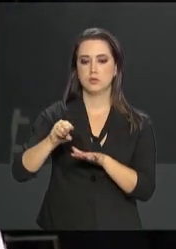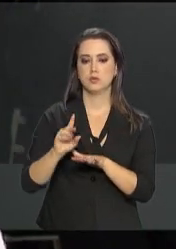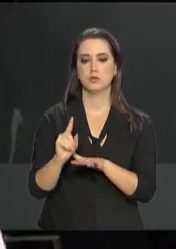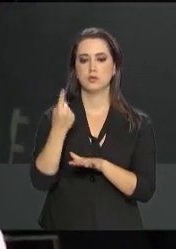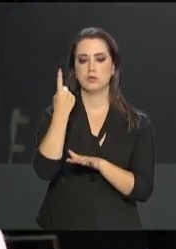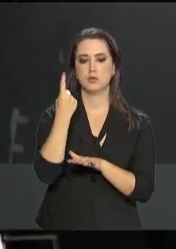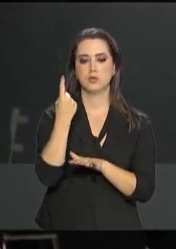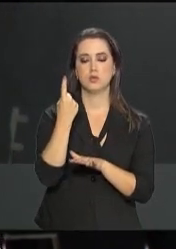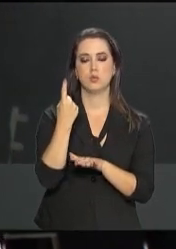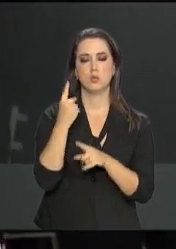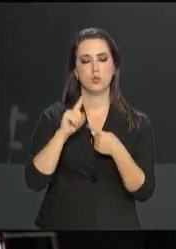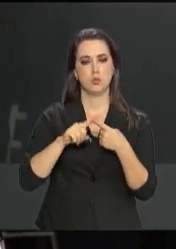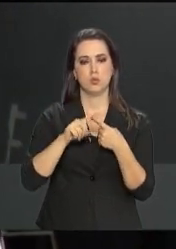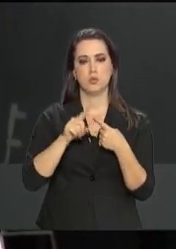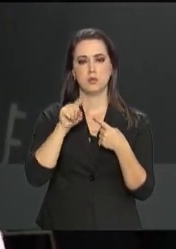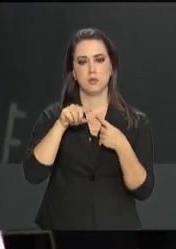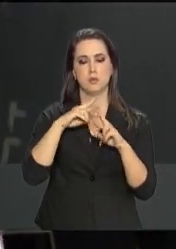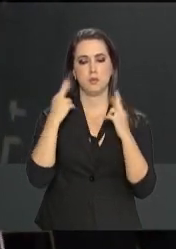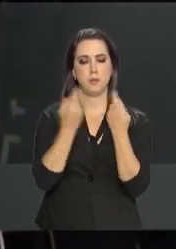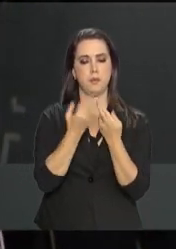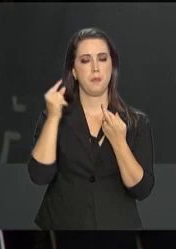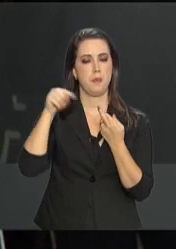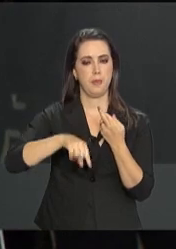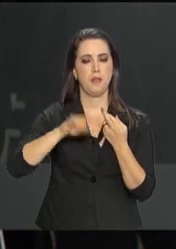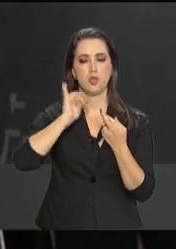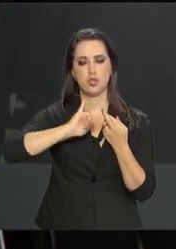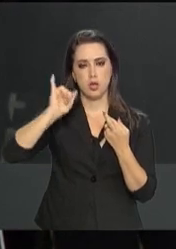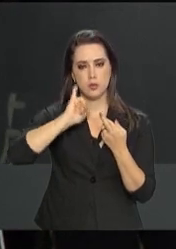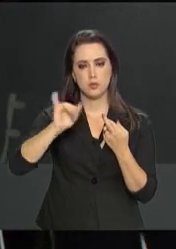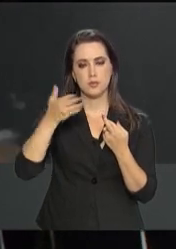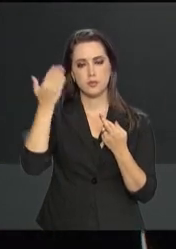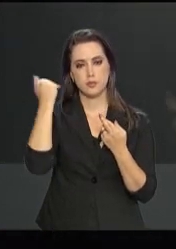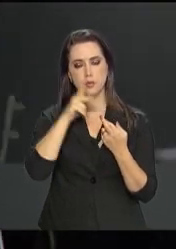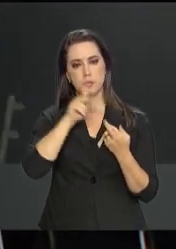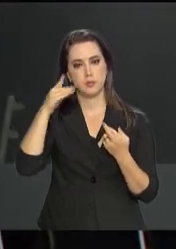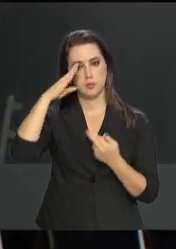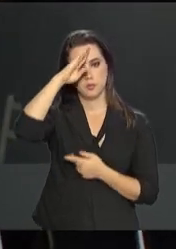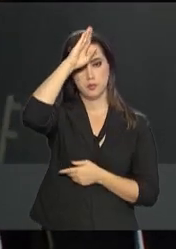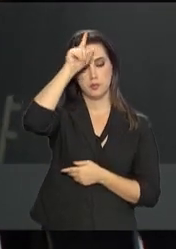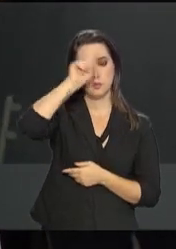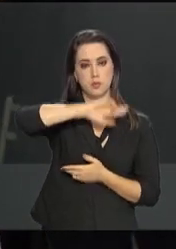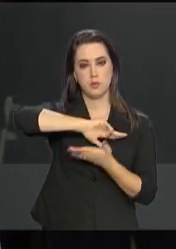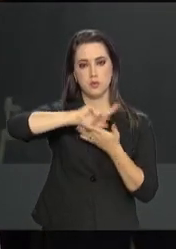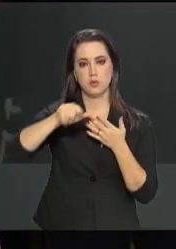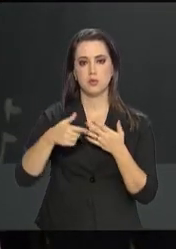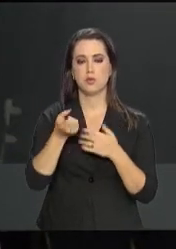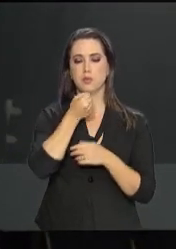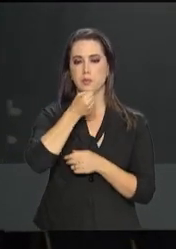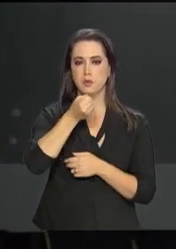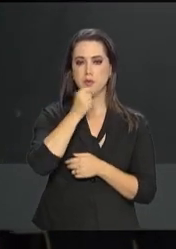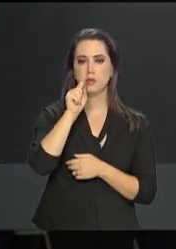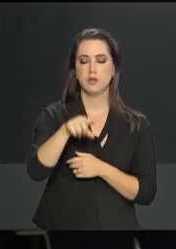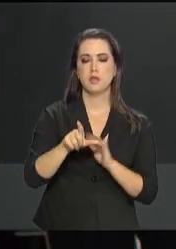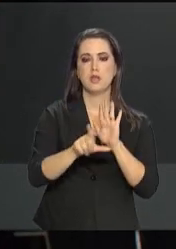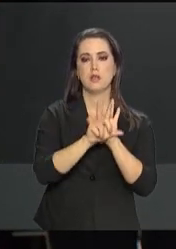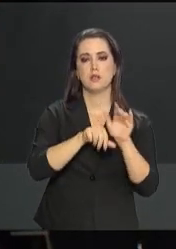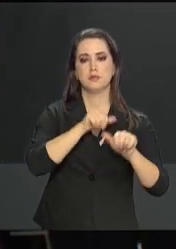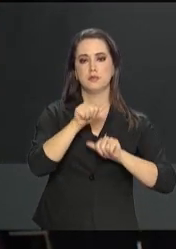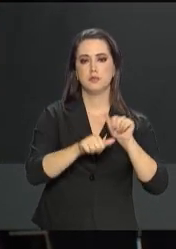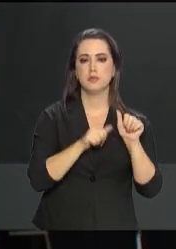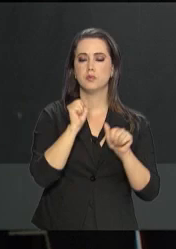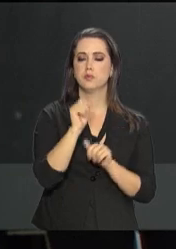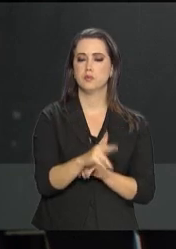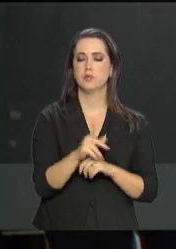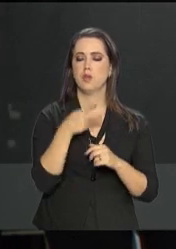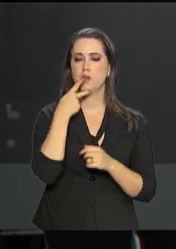dos temas dessa reunião aqui, como já foi anunciado por Jair Bolsonaro em várias entrevistas, é a reforma da Previdência. Ele